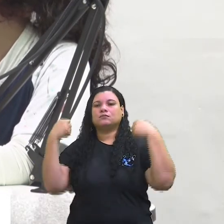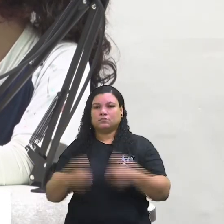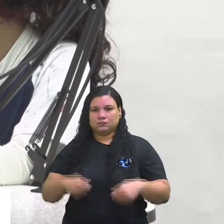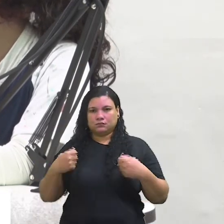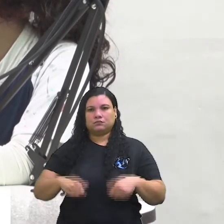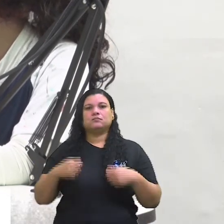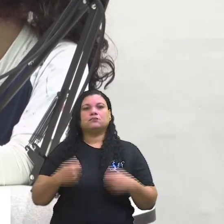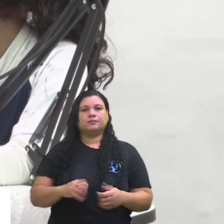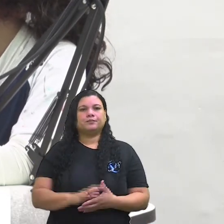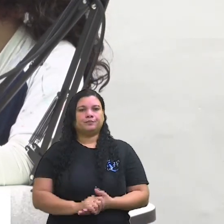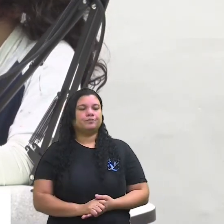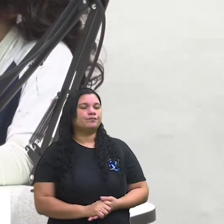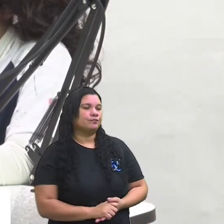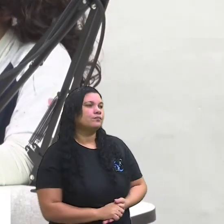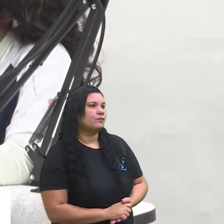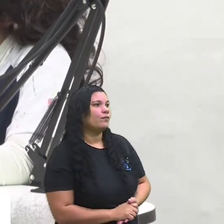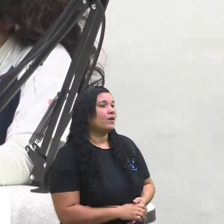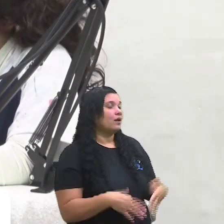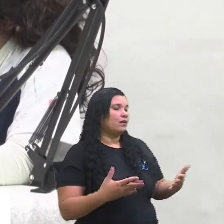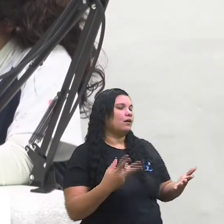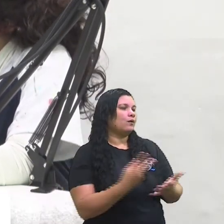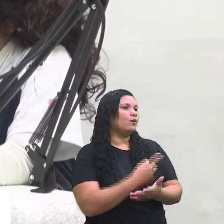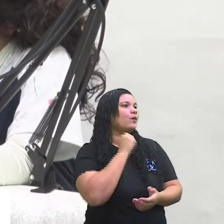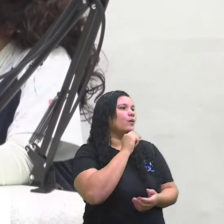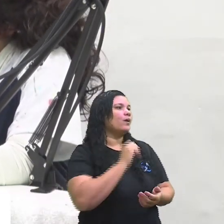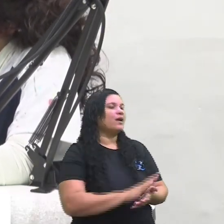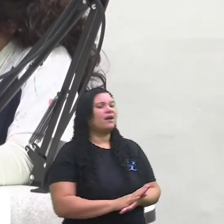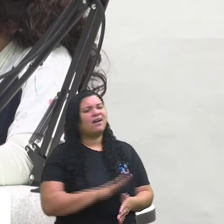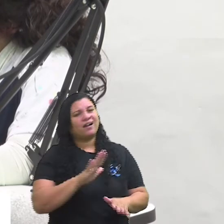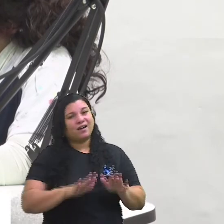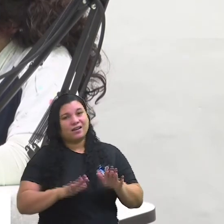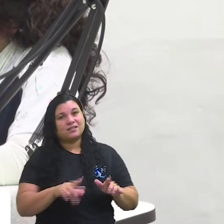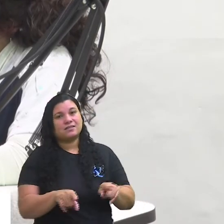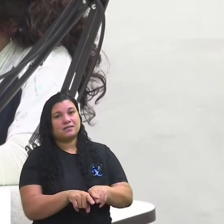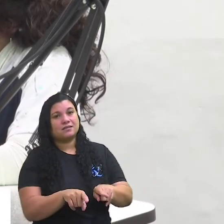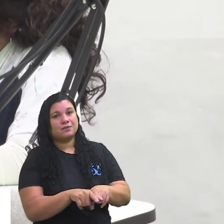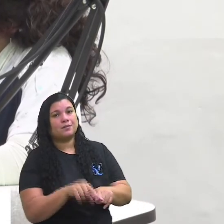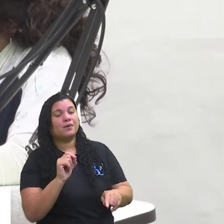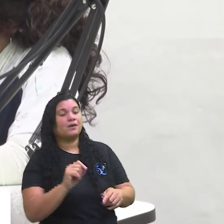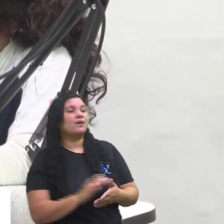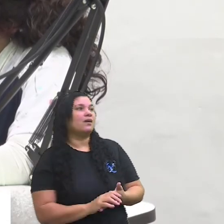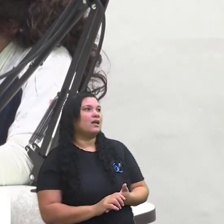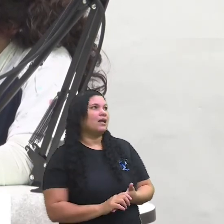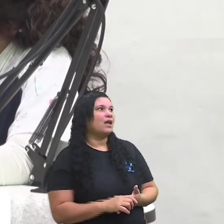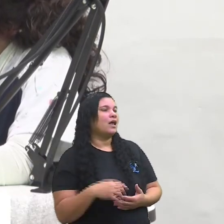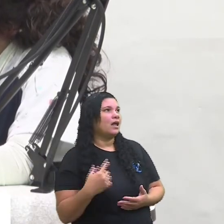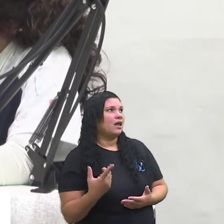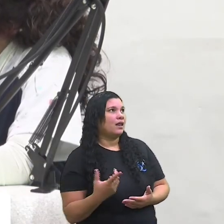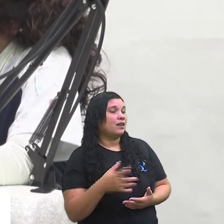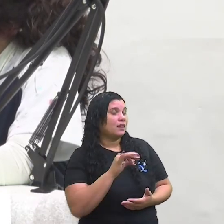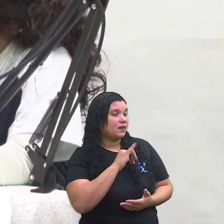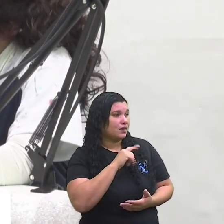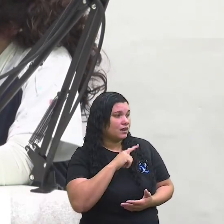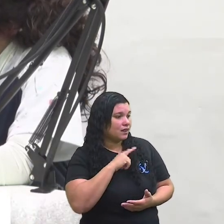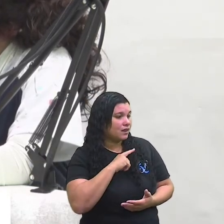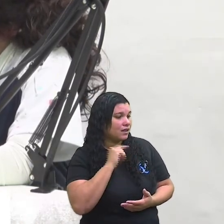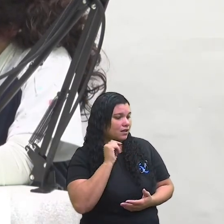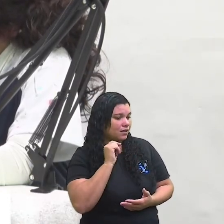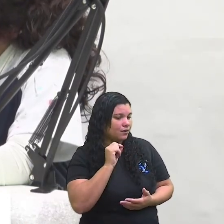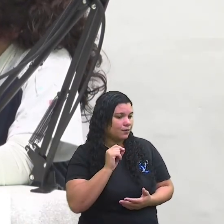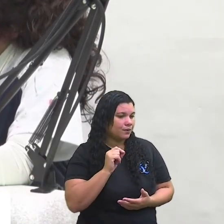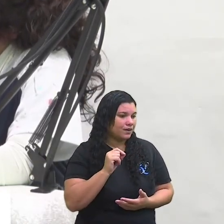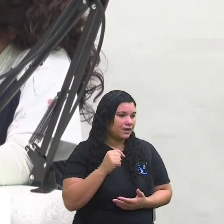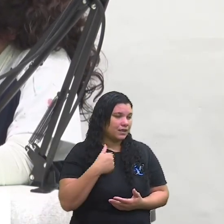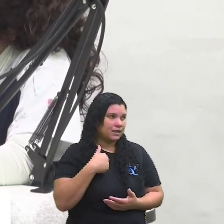mudando a rotina toda sua casa, diminuindo algo em algo que poderia ser pago agora para fazer. Mas na